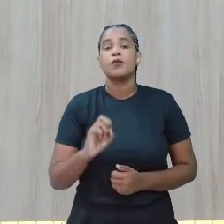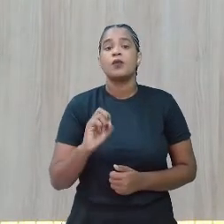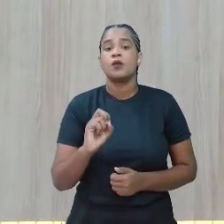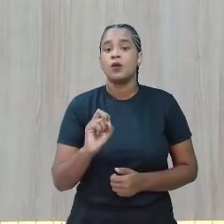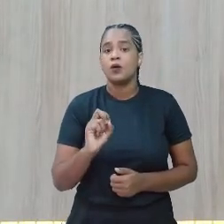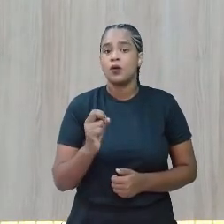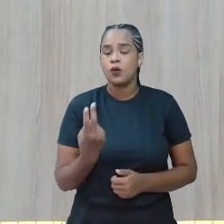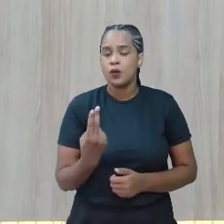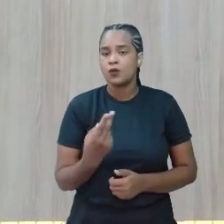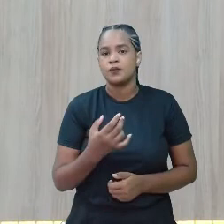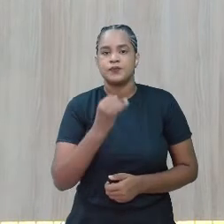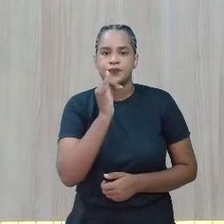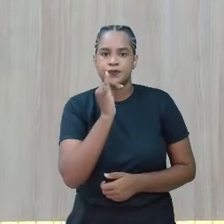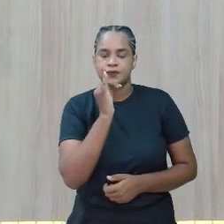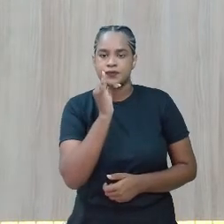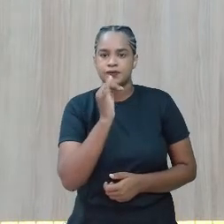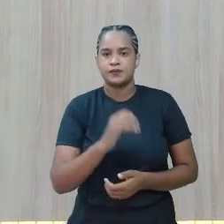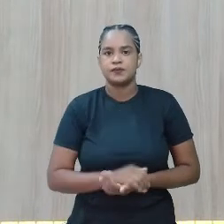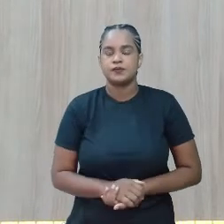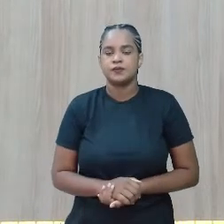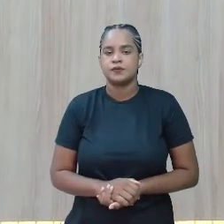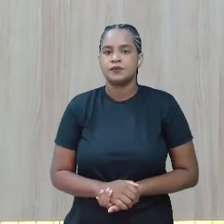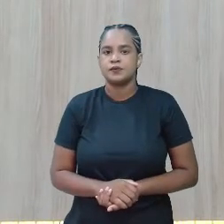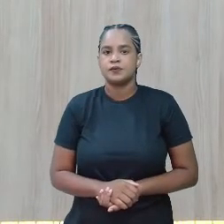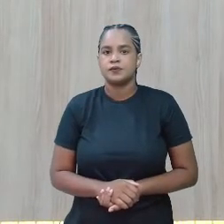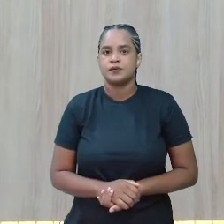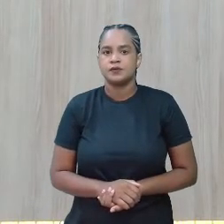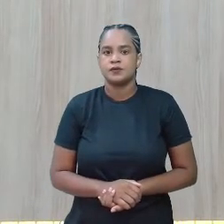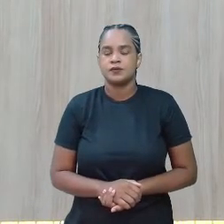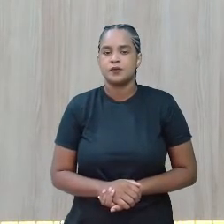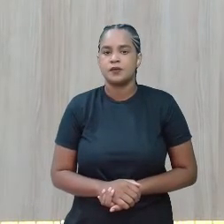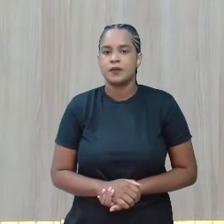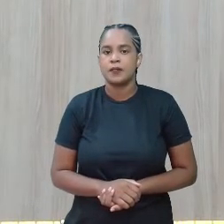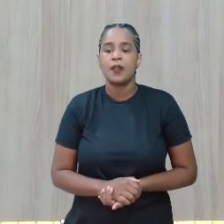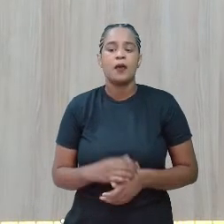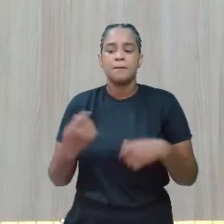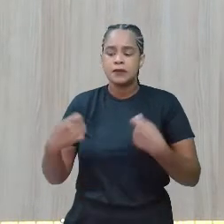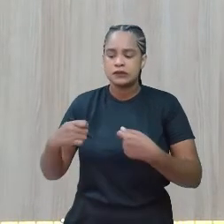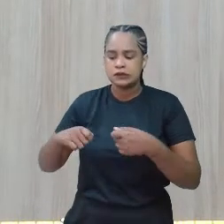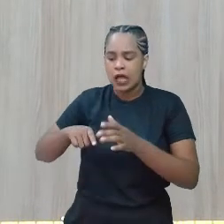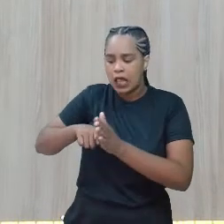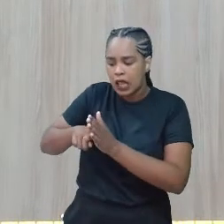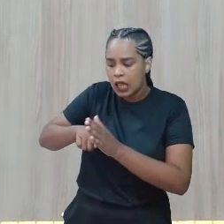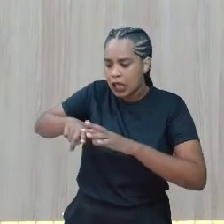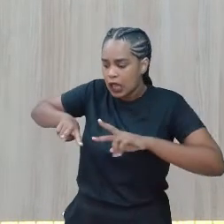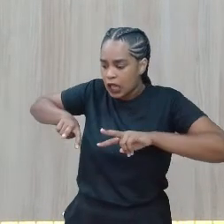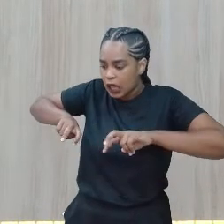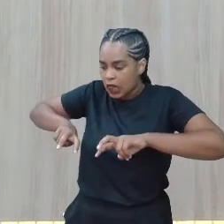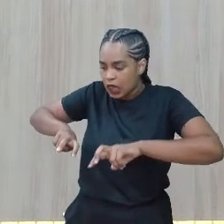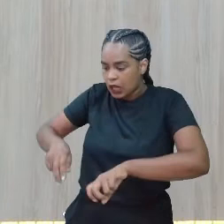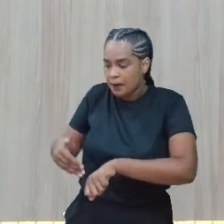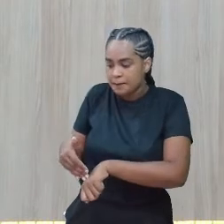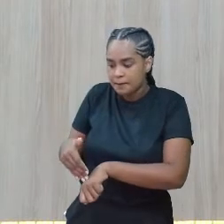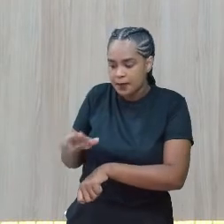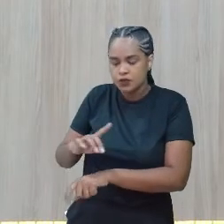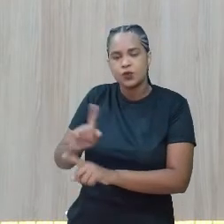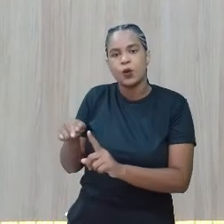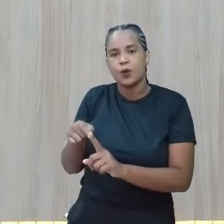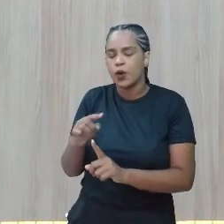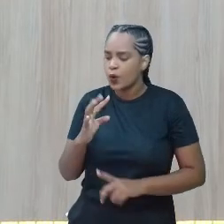ou, de repente, ele precisa, não é, aprofundar mais para realmente ter conhecimento da